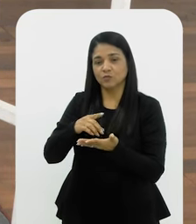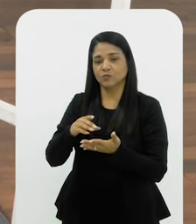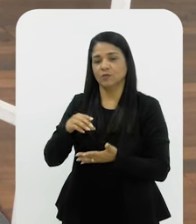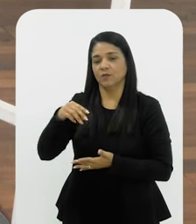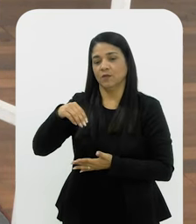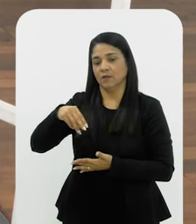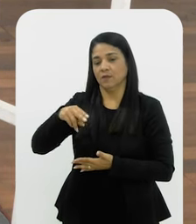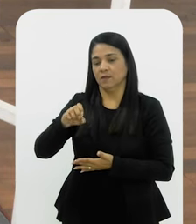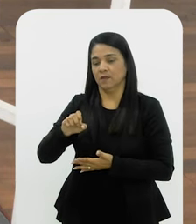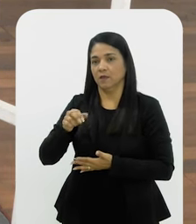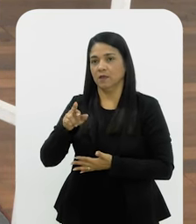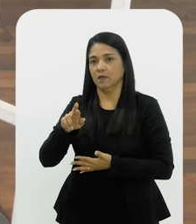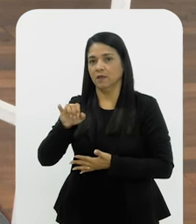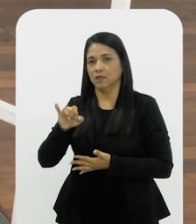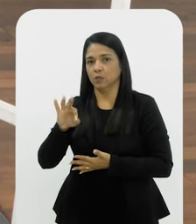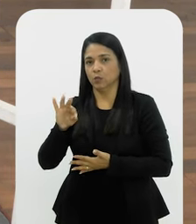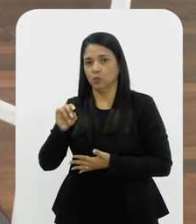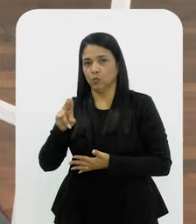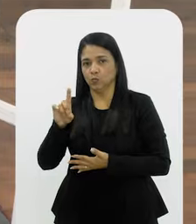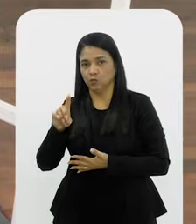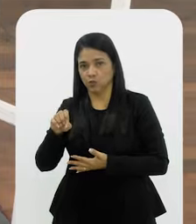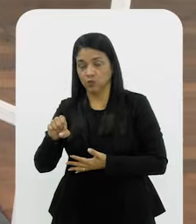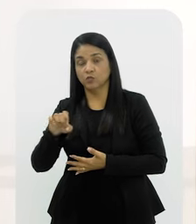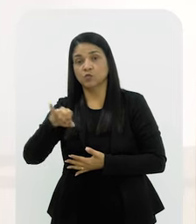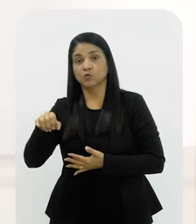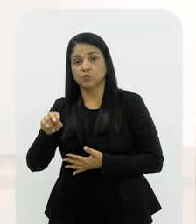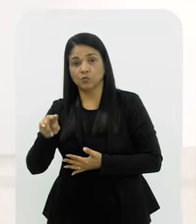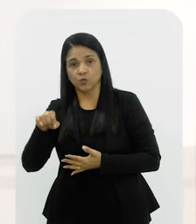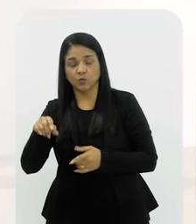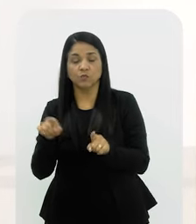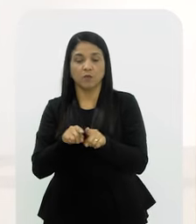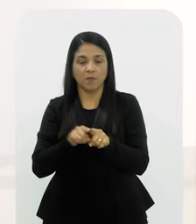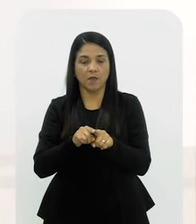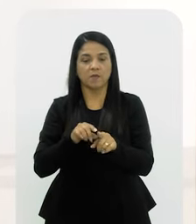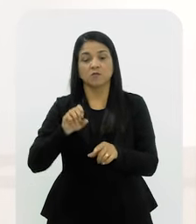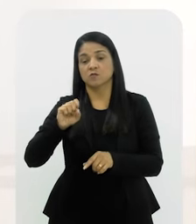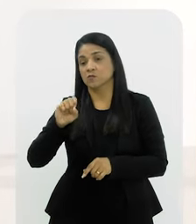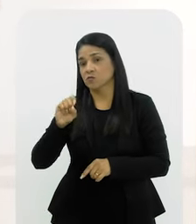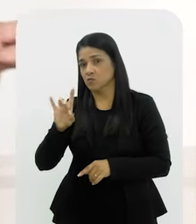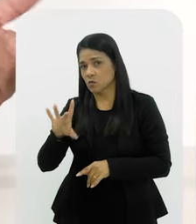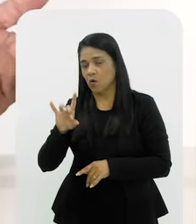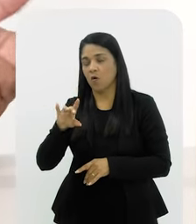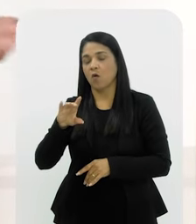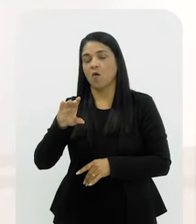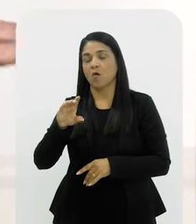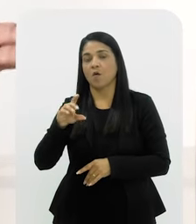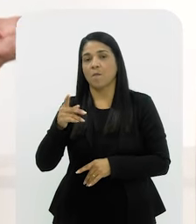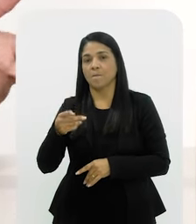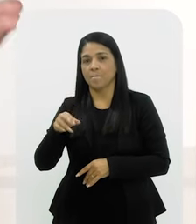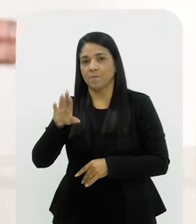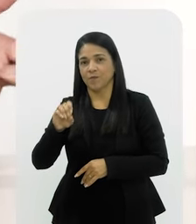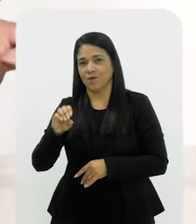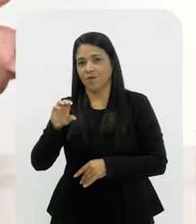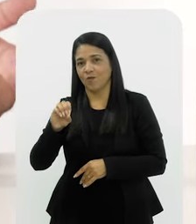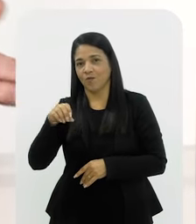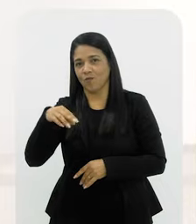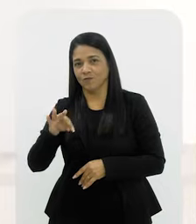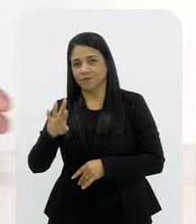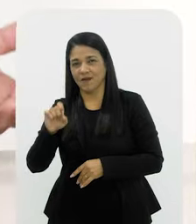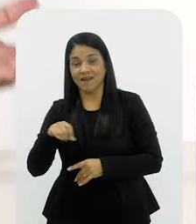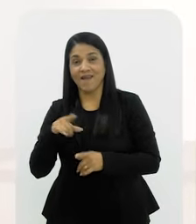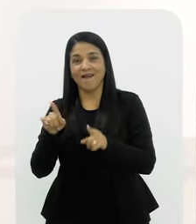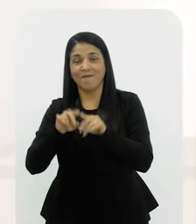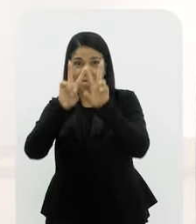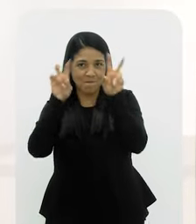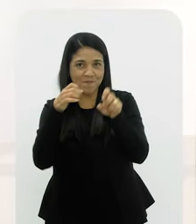todos os discos do Negritude Júnior, fiz os 2 primeiros do Só Para Contrariar, aquele primeiro que tinha a Barata